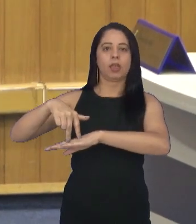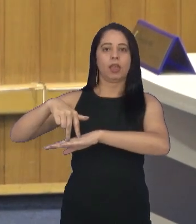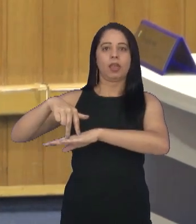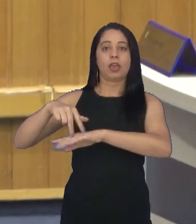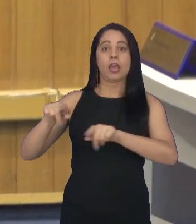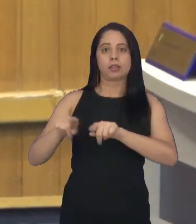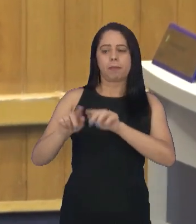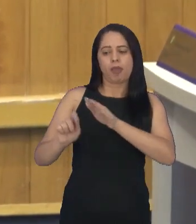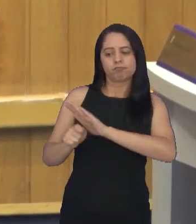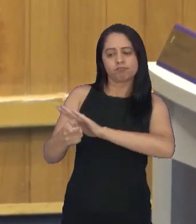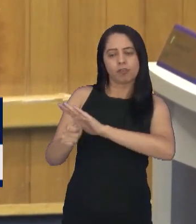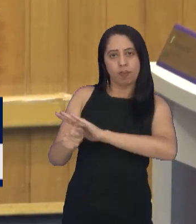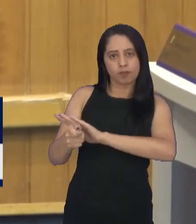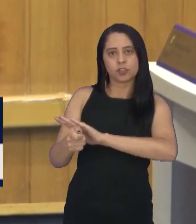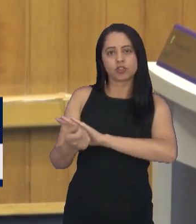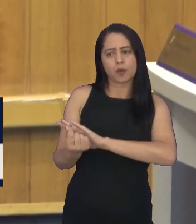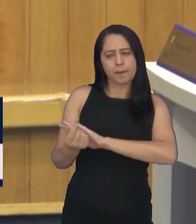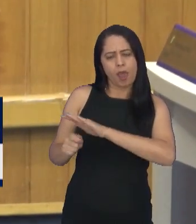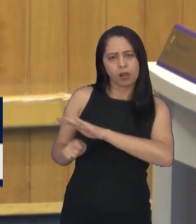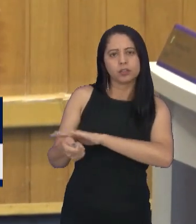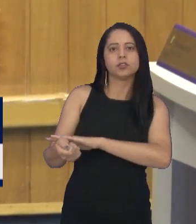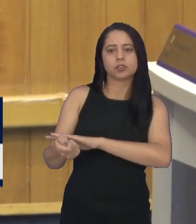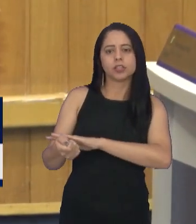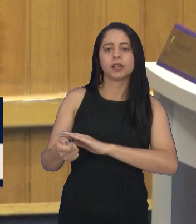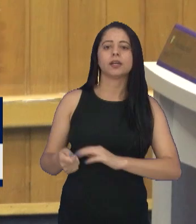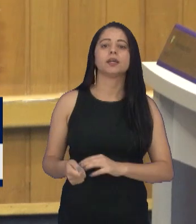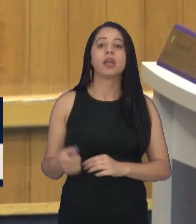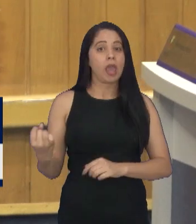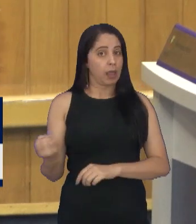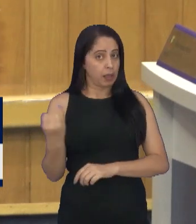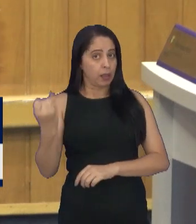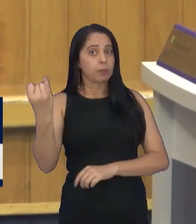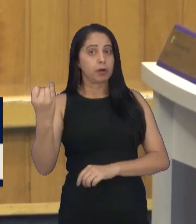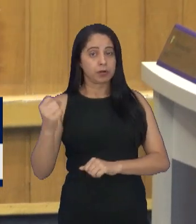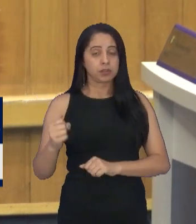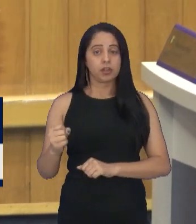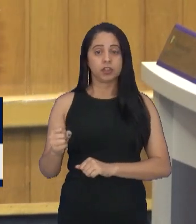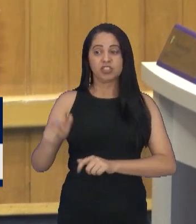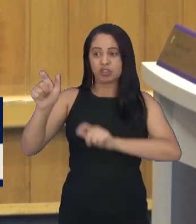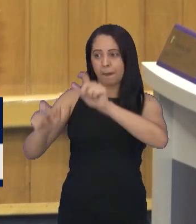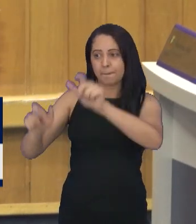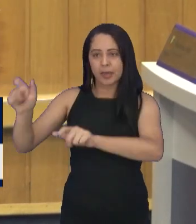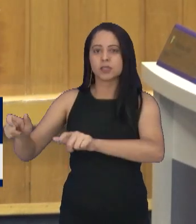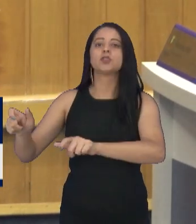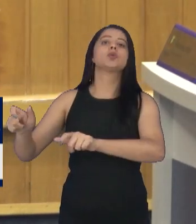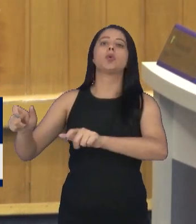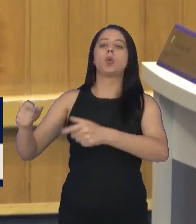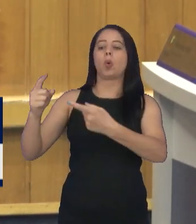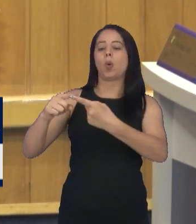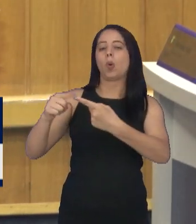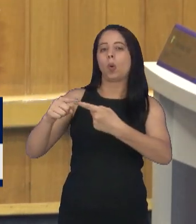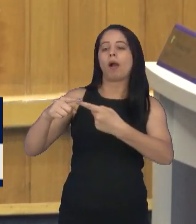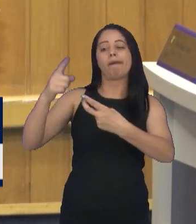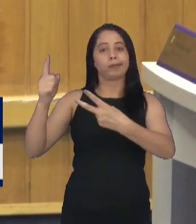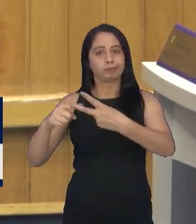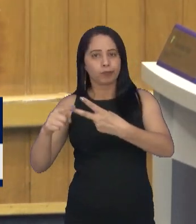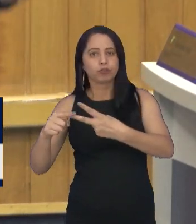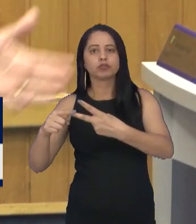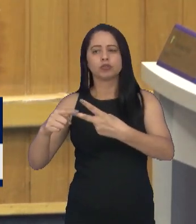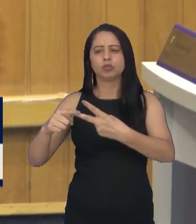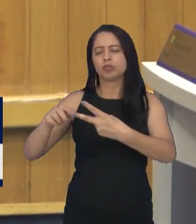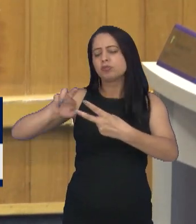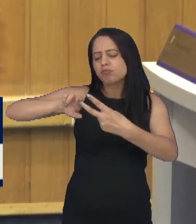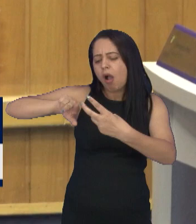cidade possa chegar até a nossa região, e é importante que tenhamos pessoas como o Carlinhos Tchaca, como o Clodoaldo e tantas